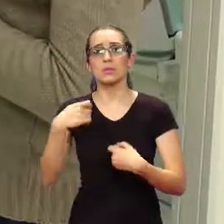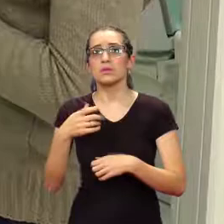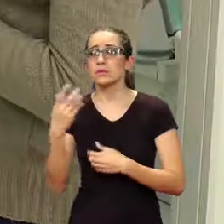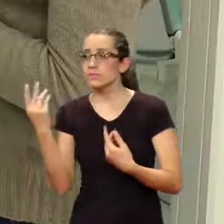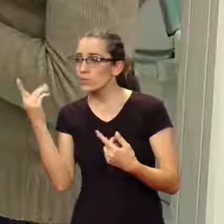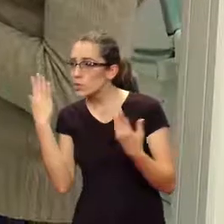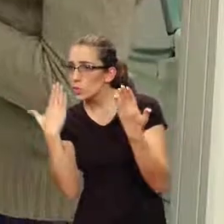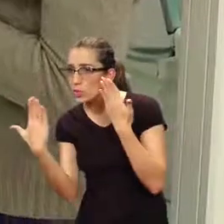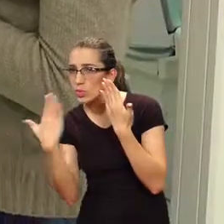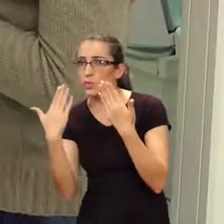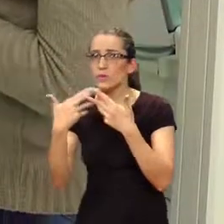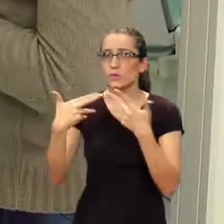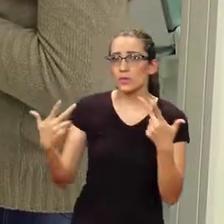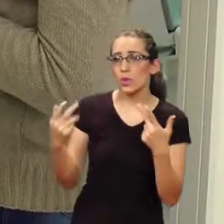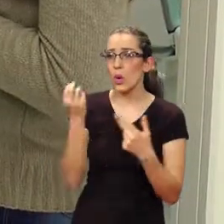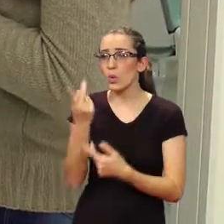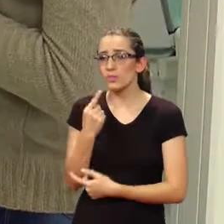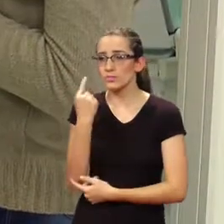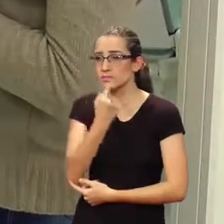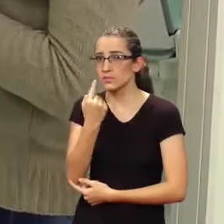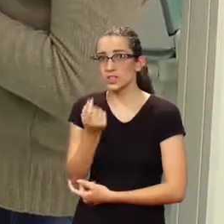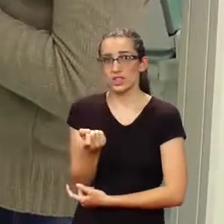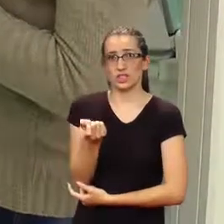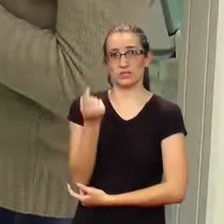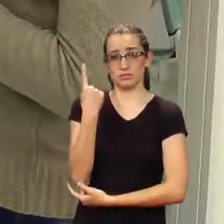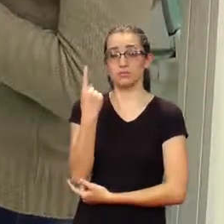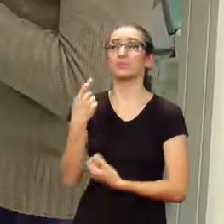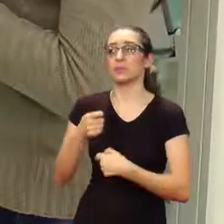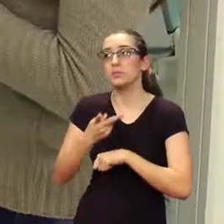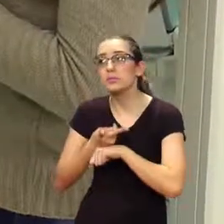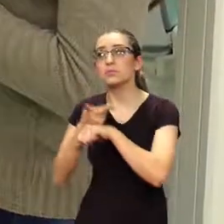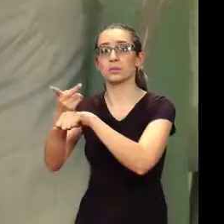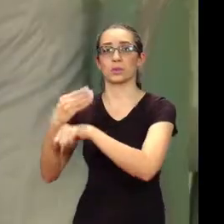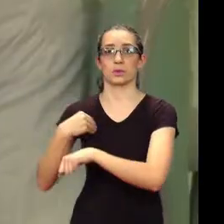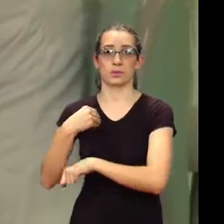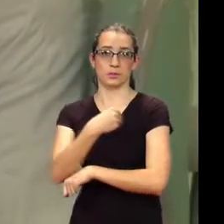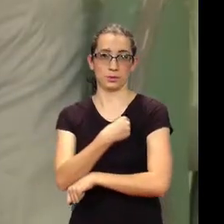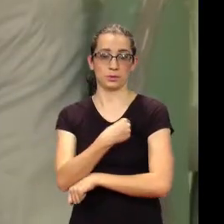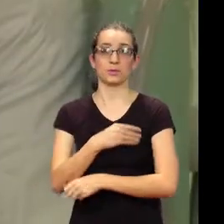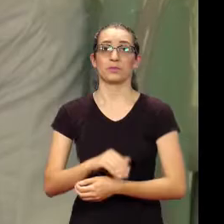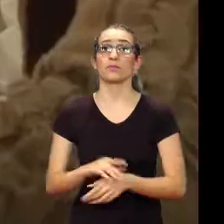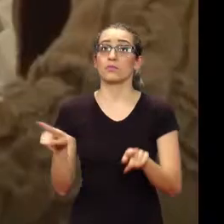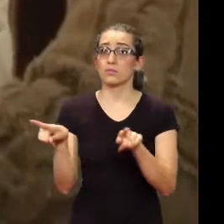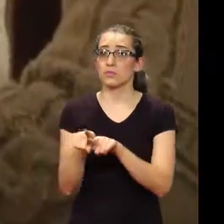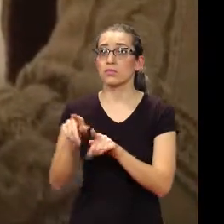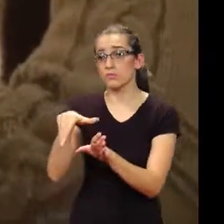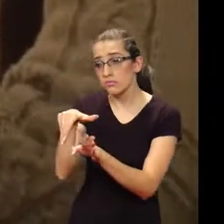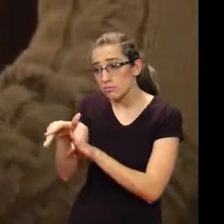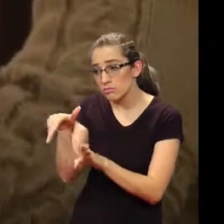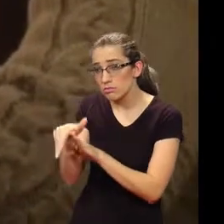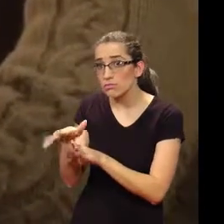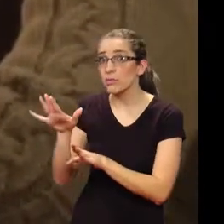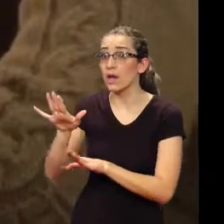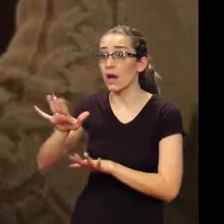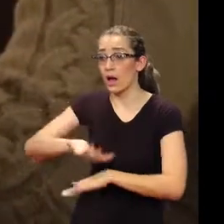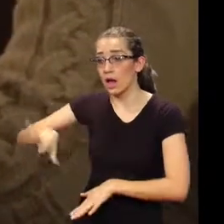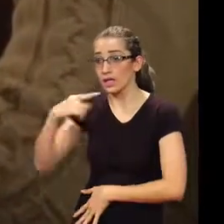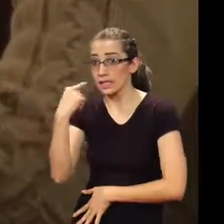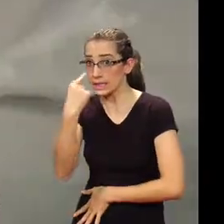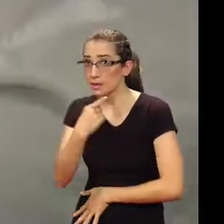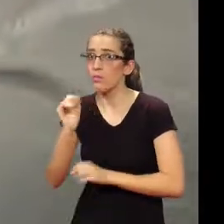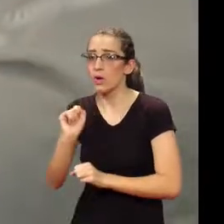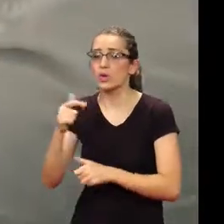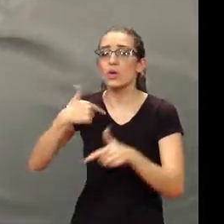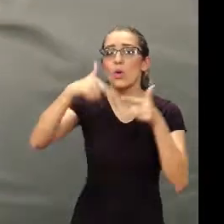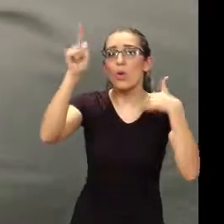ajuda especializada sempre que o paciente notar alguma anormalidade em sua boca. Além de questões odontológicas, o dentista também